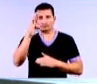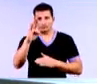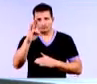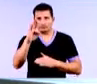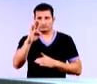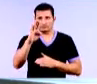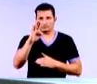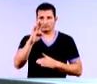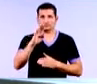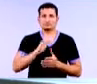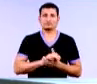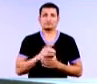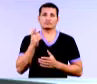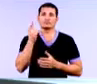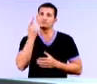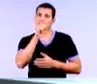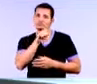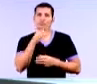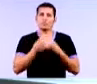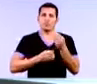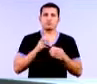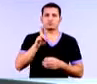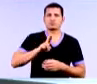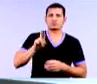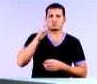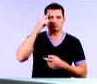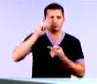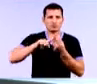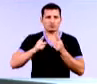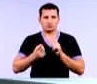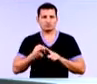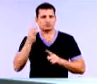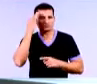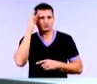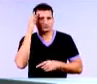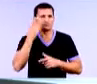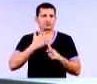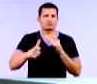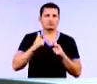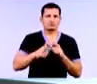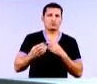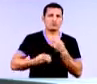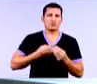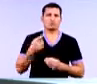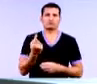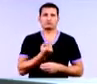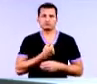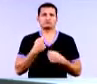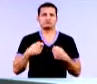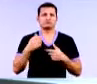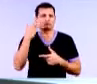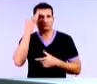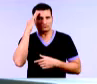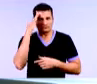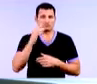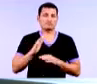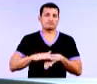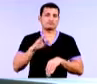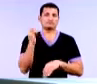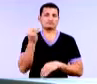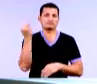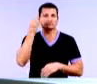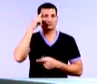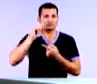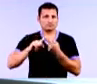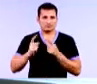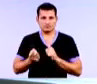aplicá-la a ela de forma lógica, entender a solução dos problemas, como que a gente deve compreender. O mais importante da lógica é